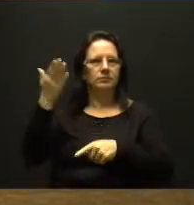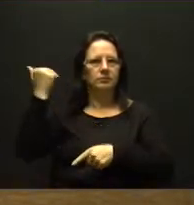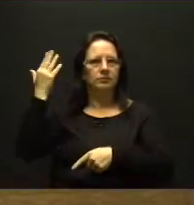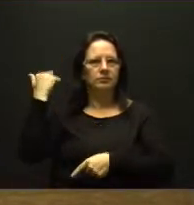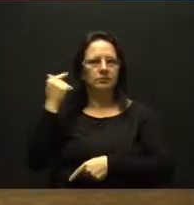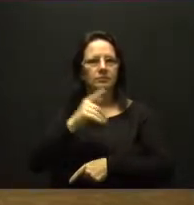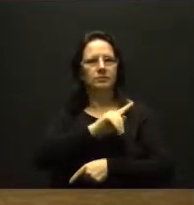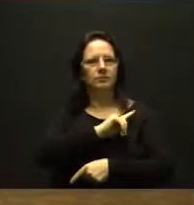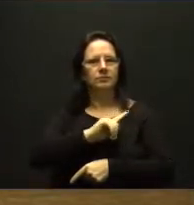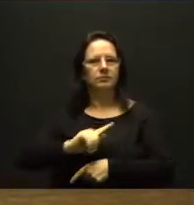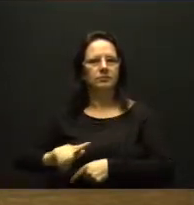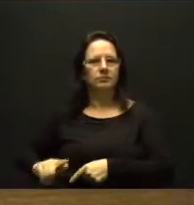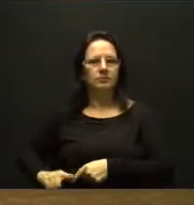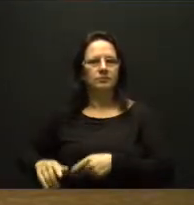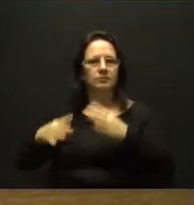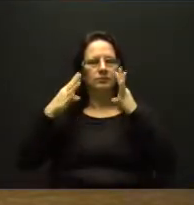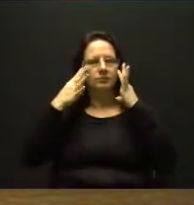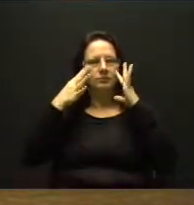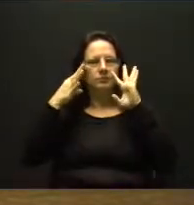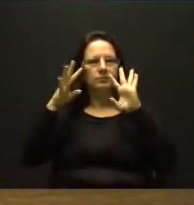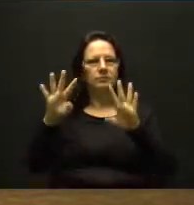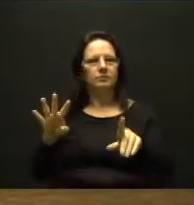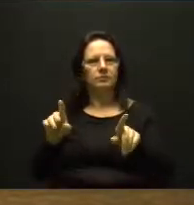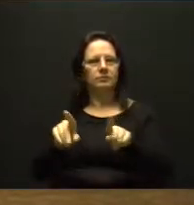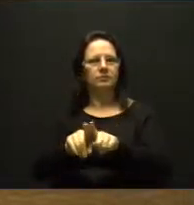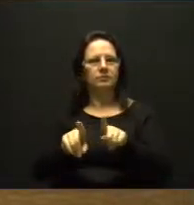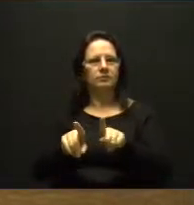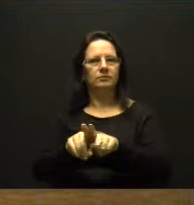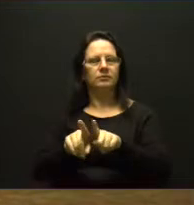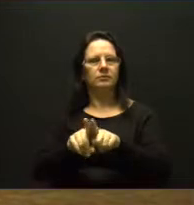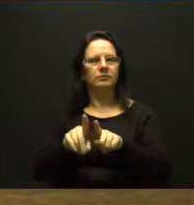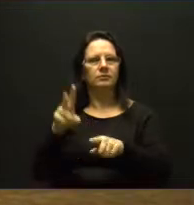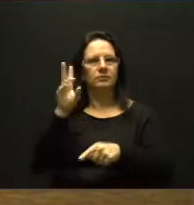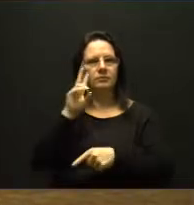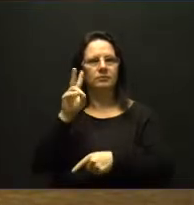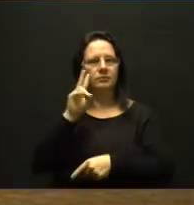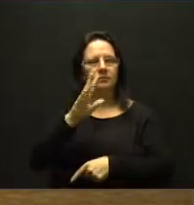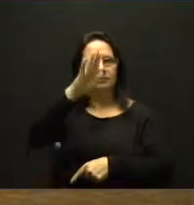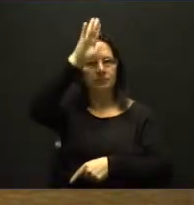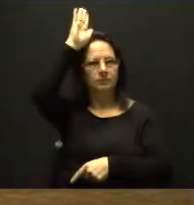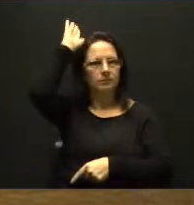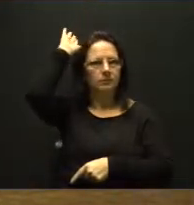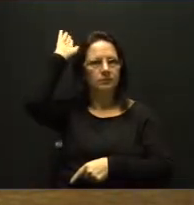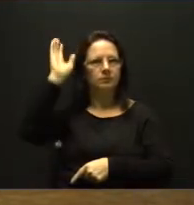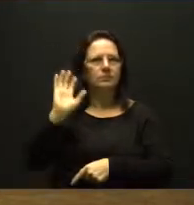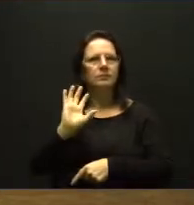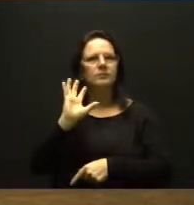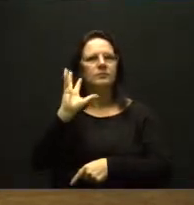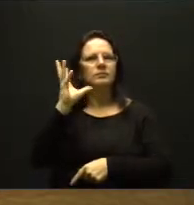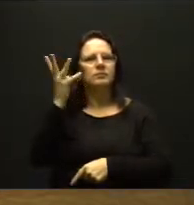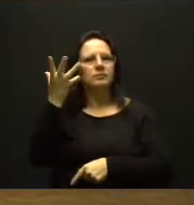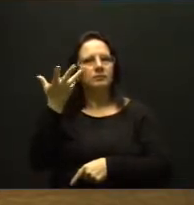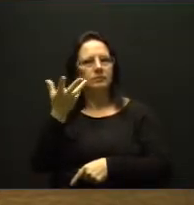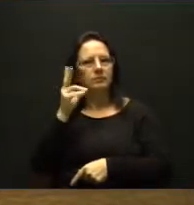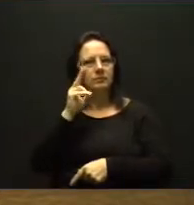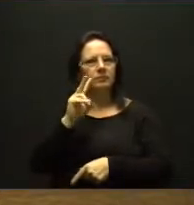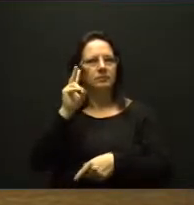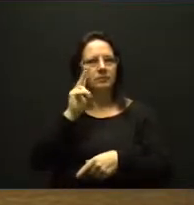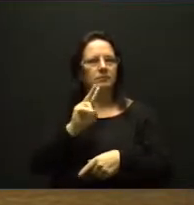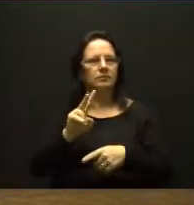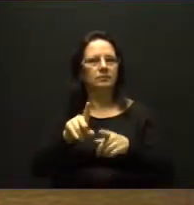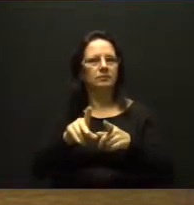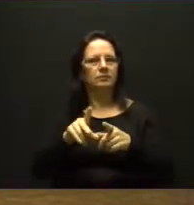nós temos aqui alertado é nós lembramos dos bombeiros somente nos momentos de grandes